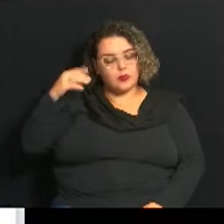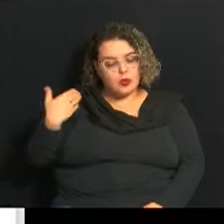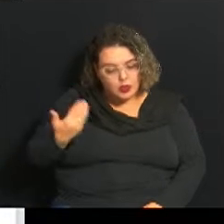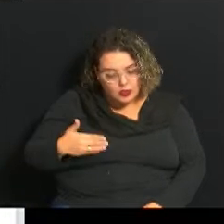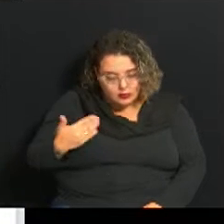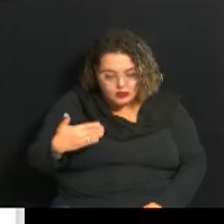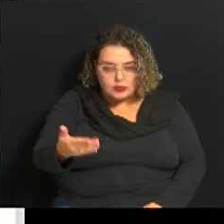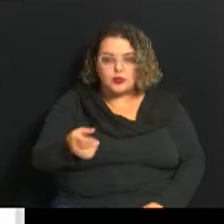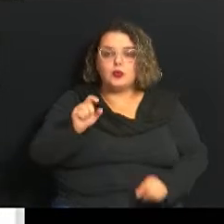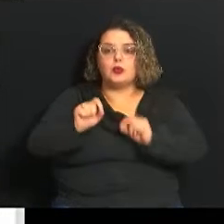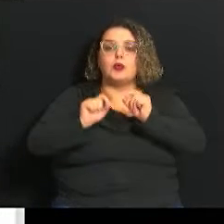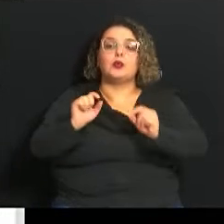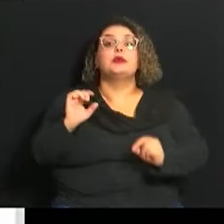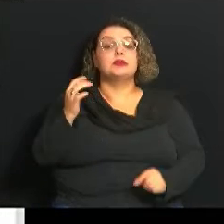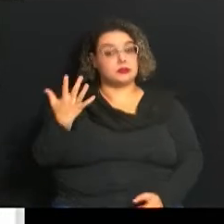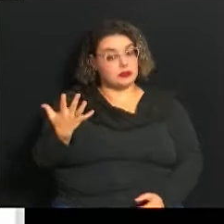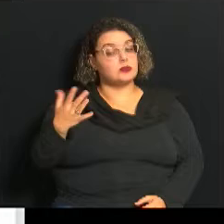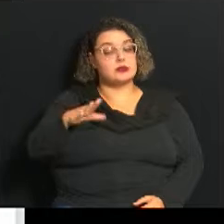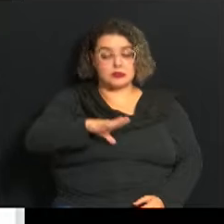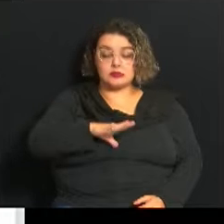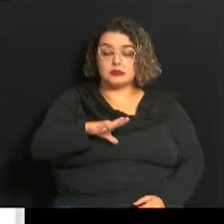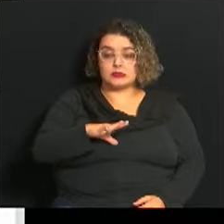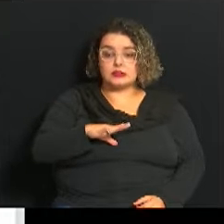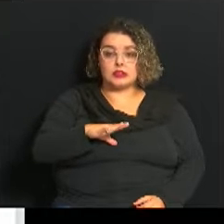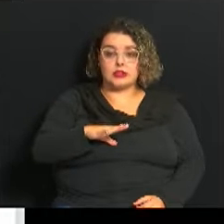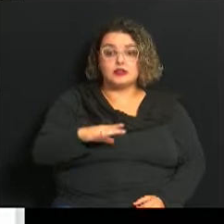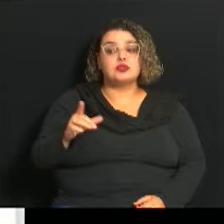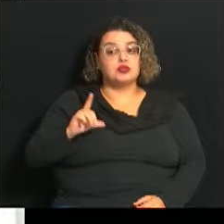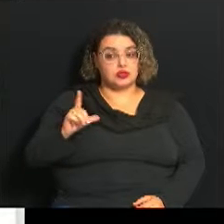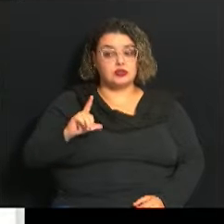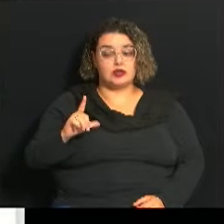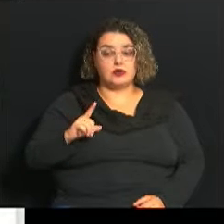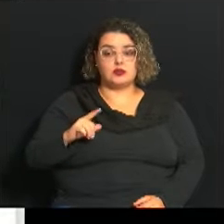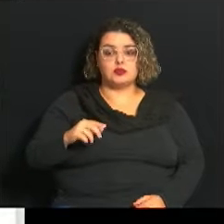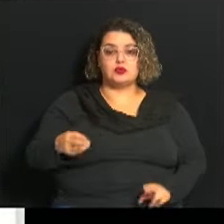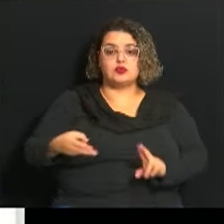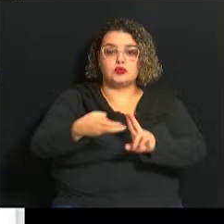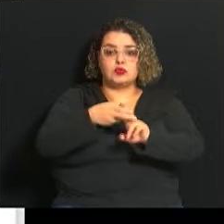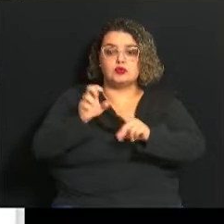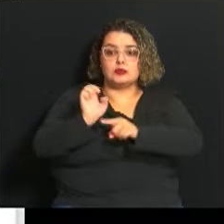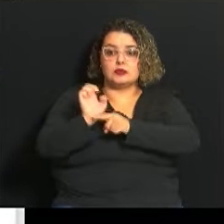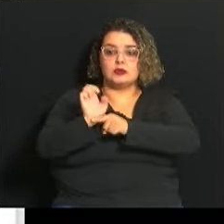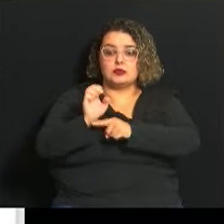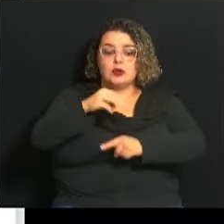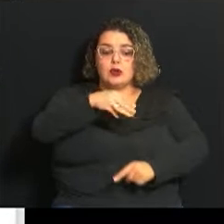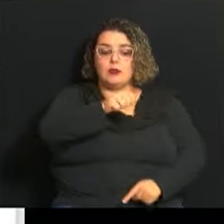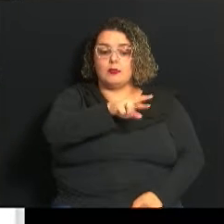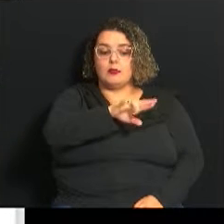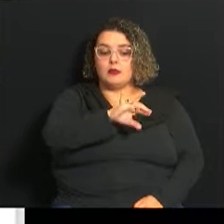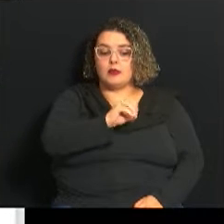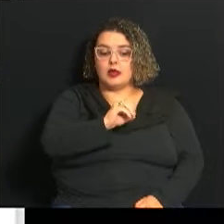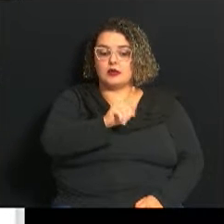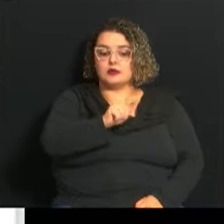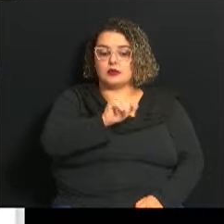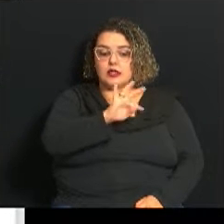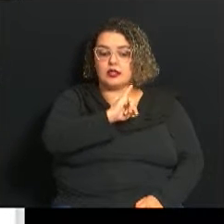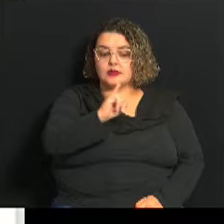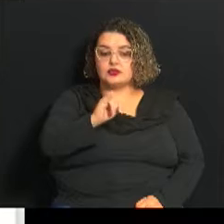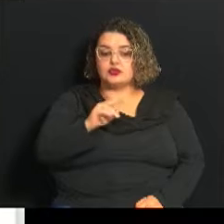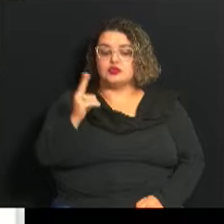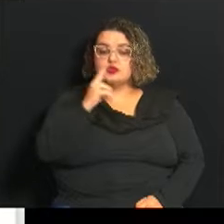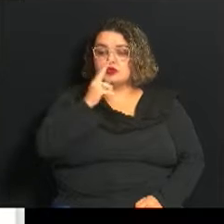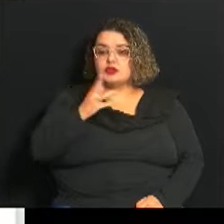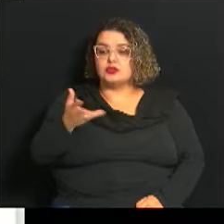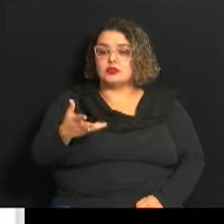situação epidemiológica da cidade, a gente tem aqui, olha, no SUS estadual, que é a Rede Mário Gatti de urgência e emergência,